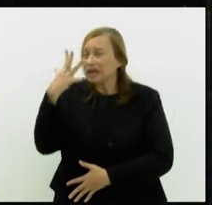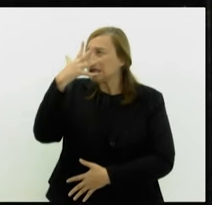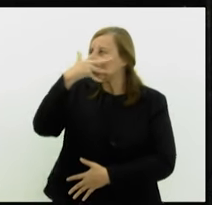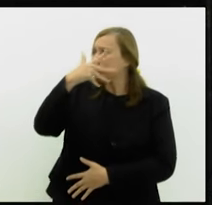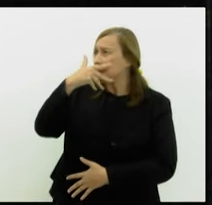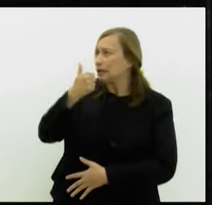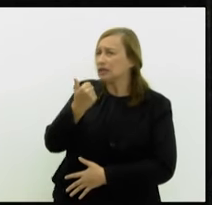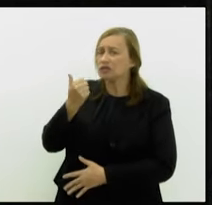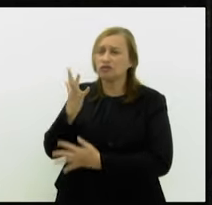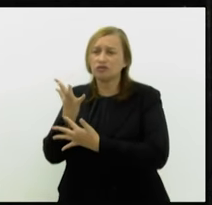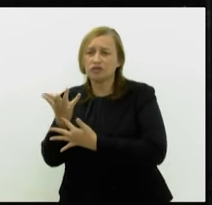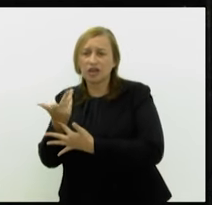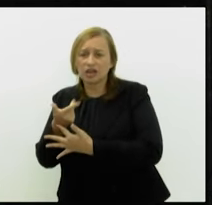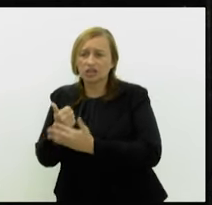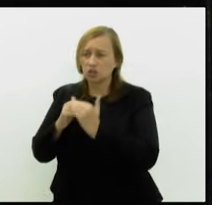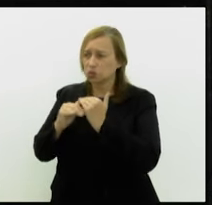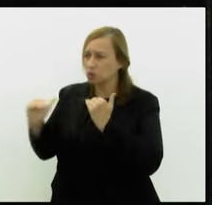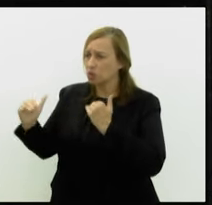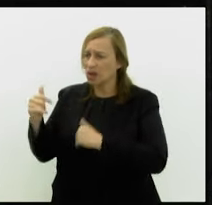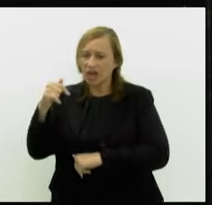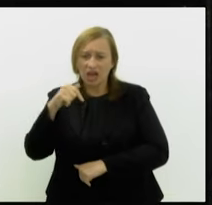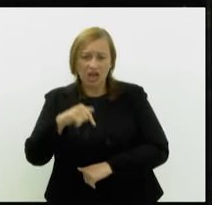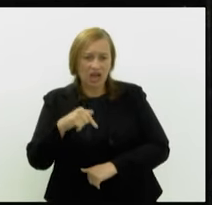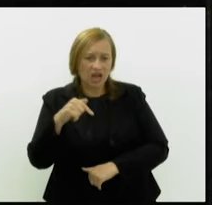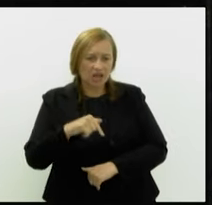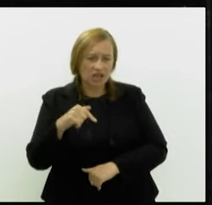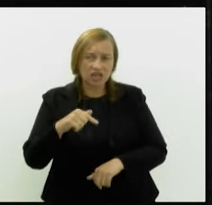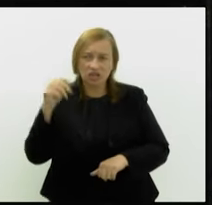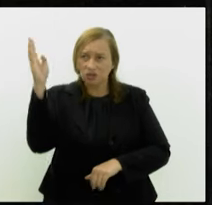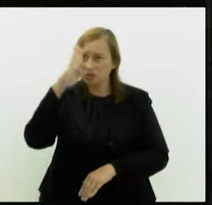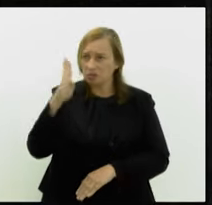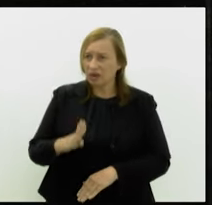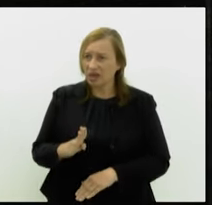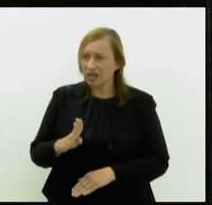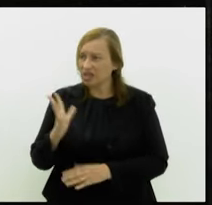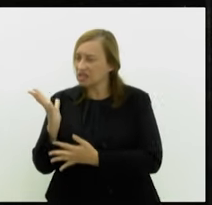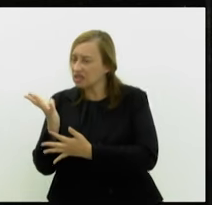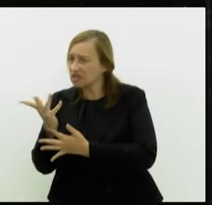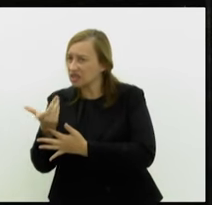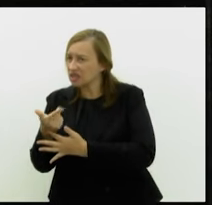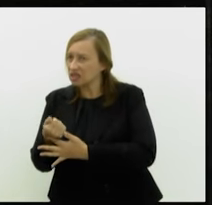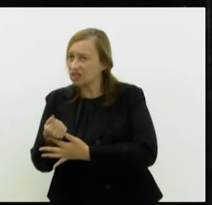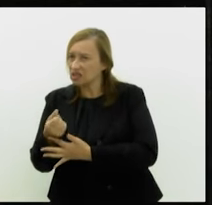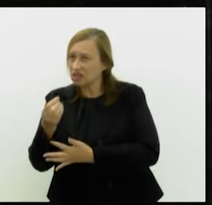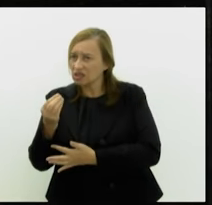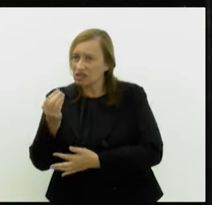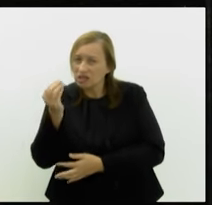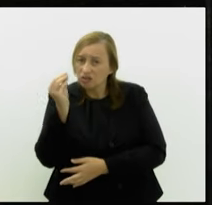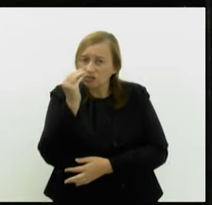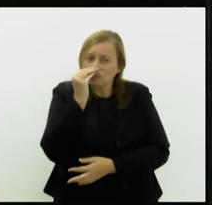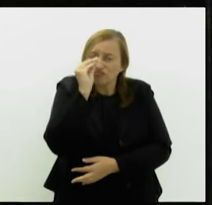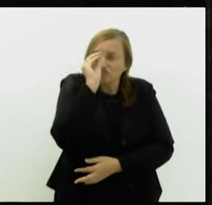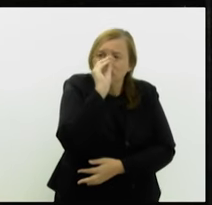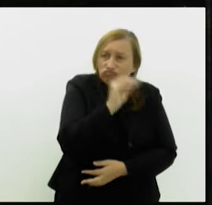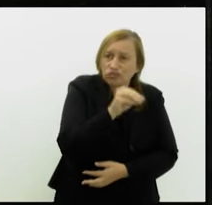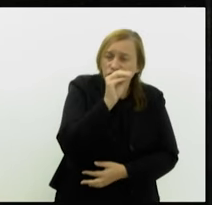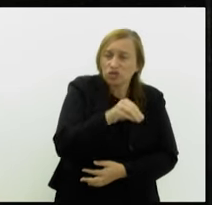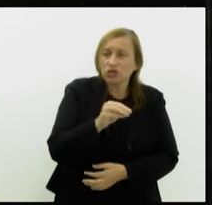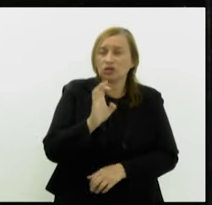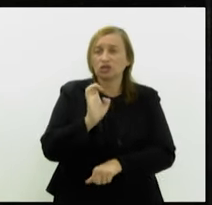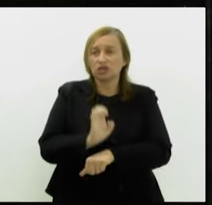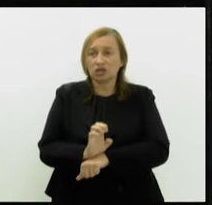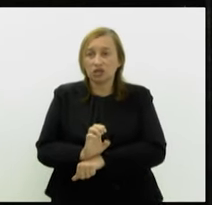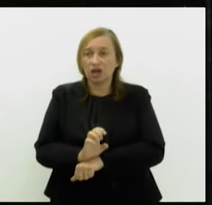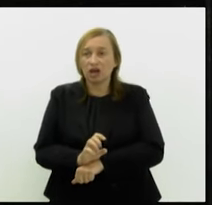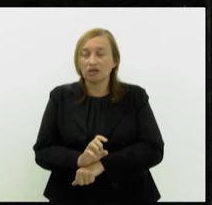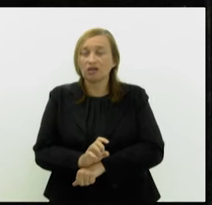no vagão, a realidade é que aqui no nosso país esses artistas são violentados e violados. No nosso estado mesmo ainda é